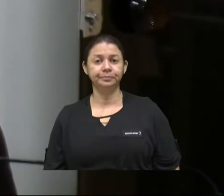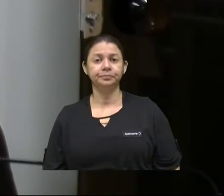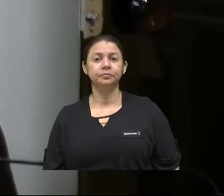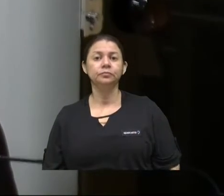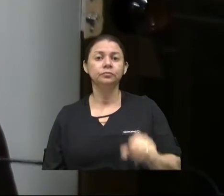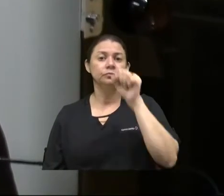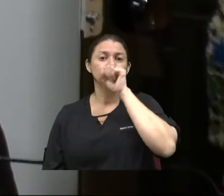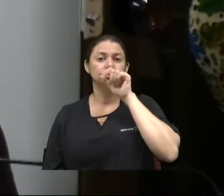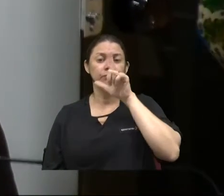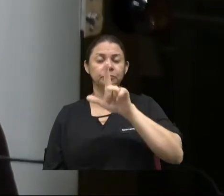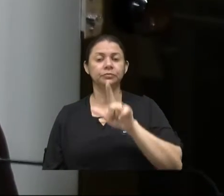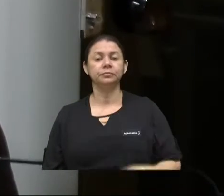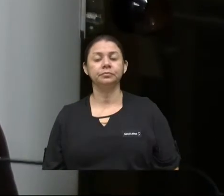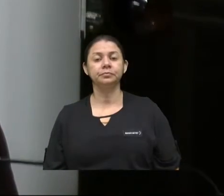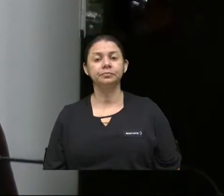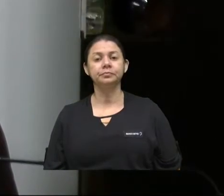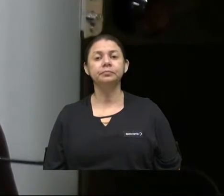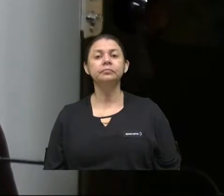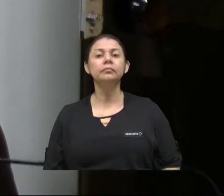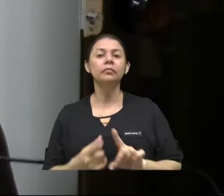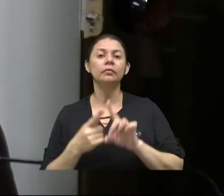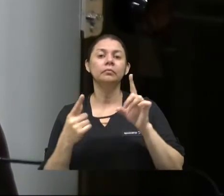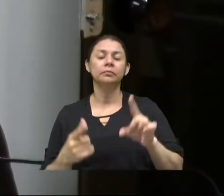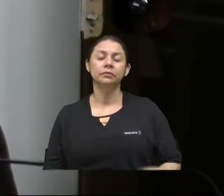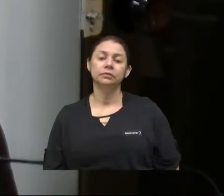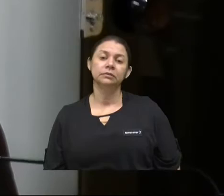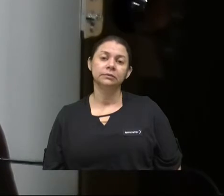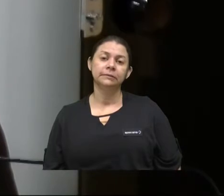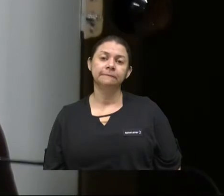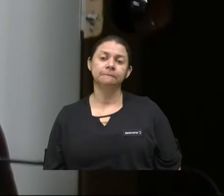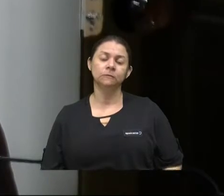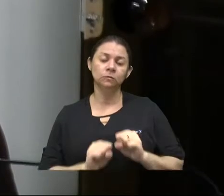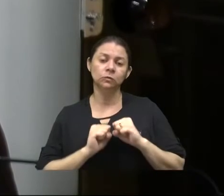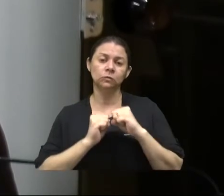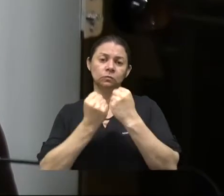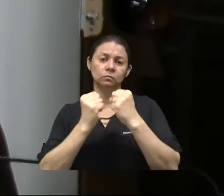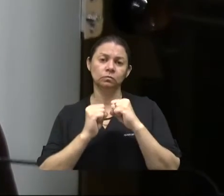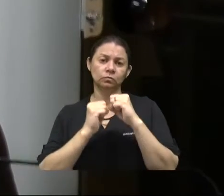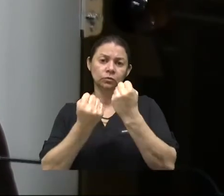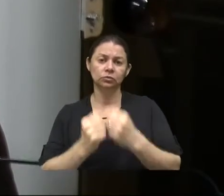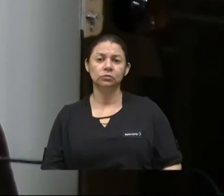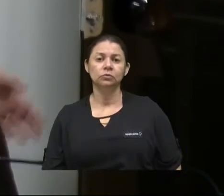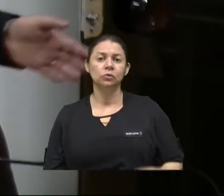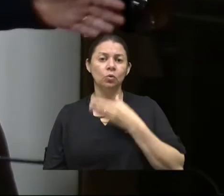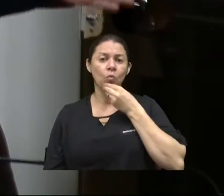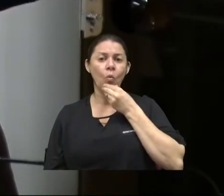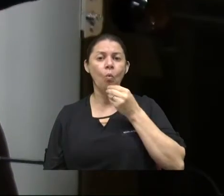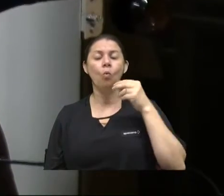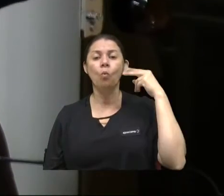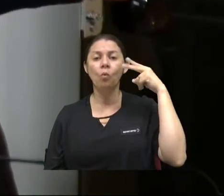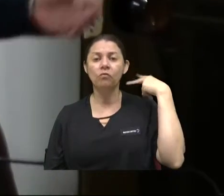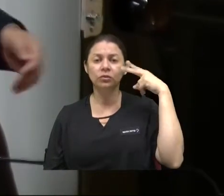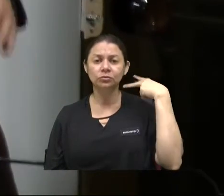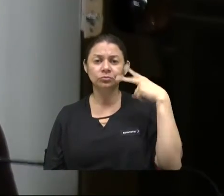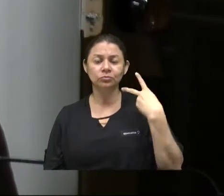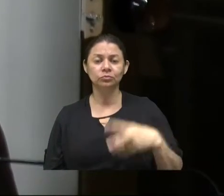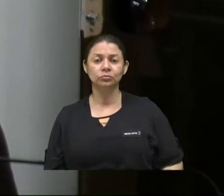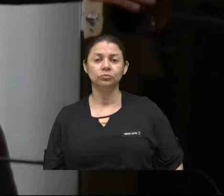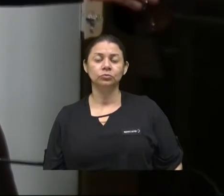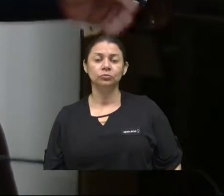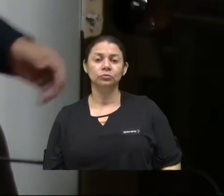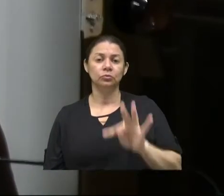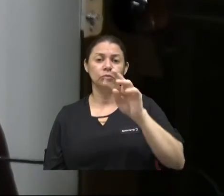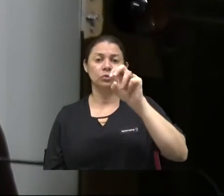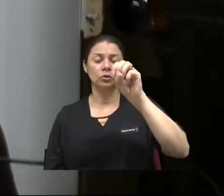ressaltar a luta, o empenho do vereador Toninho Franco, que nós acompanhamos desde a